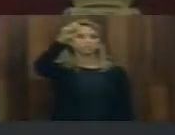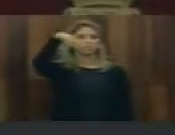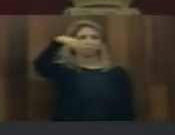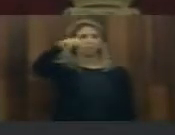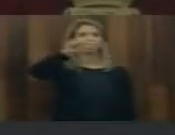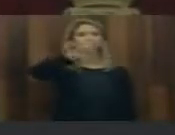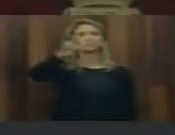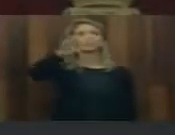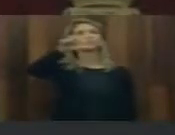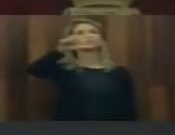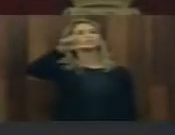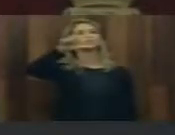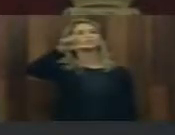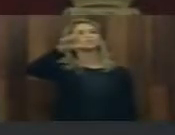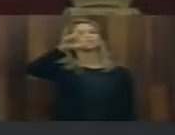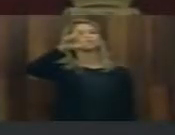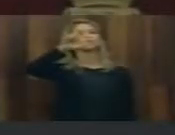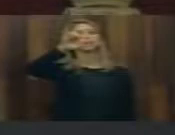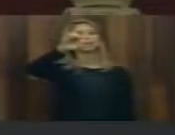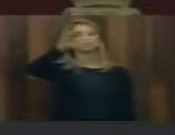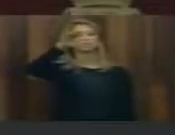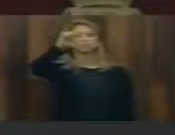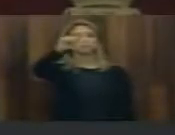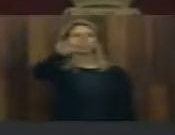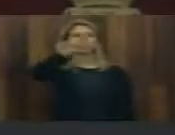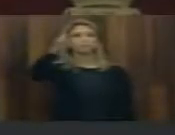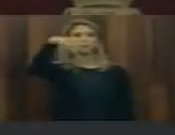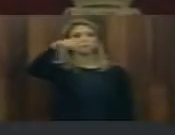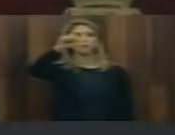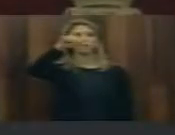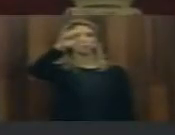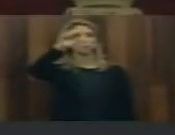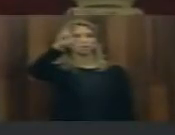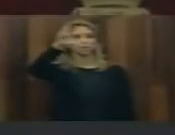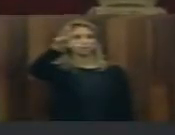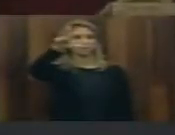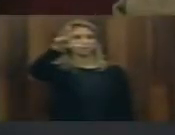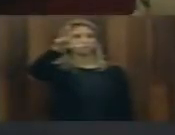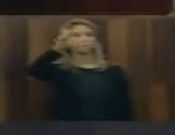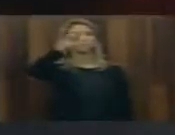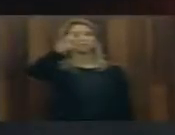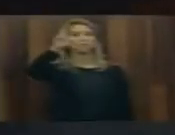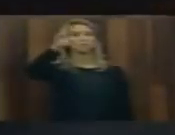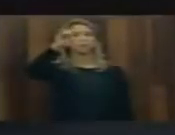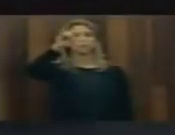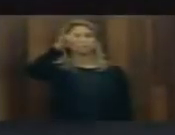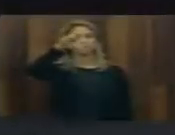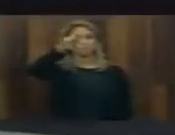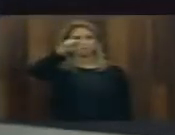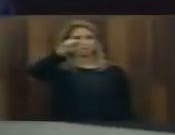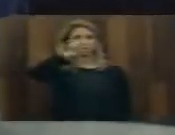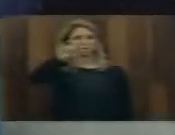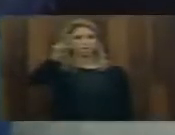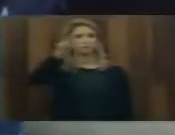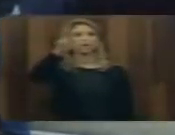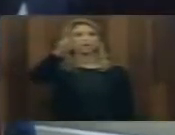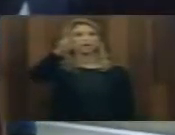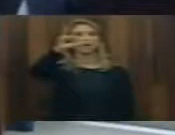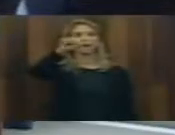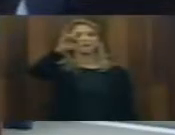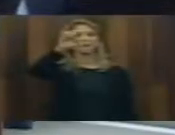Cima de Azevedo, Manuel Machado de Azevedo, Osés Rodrigues Couto, Rafael Peçanha de